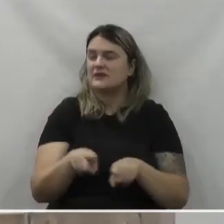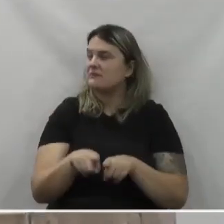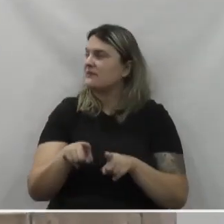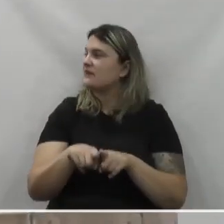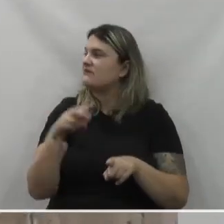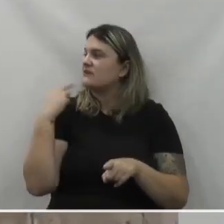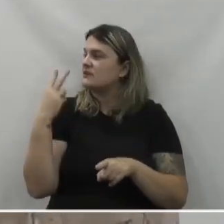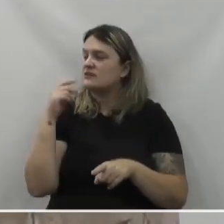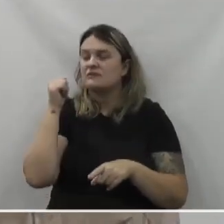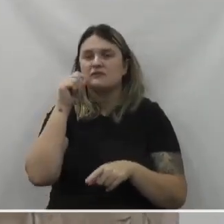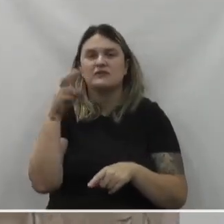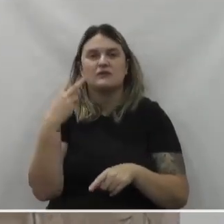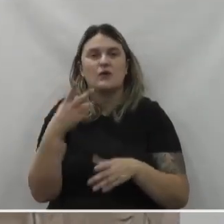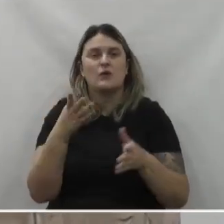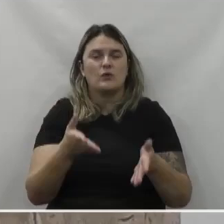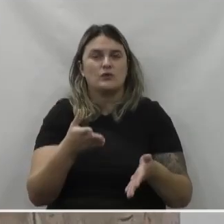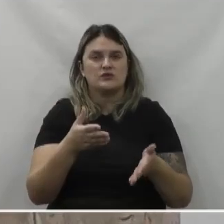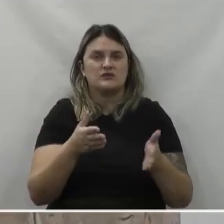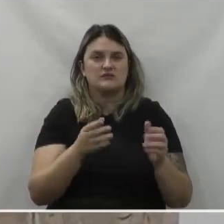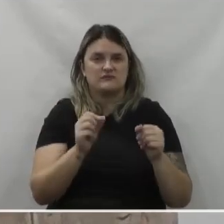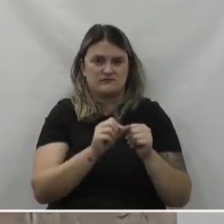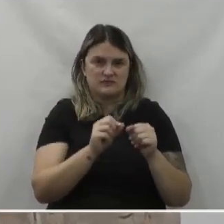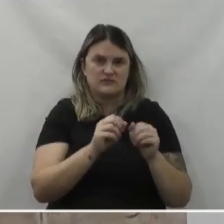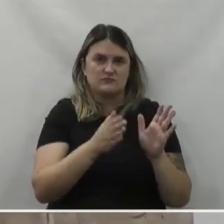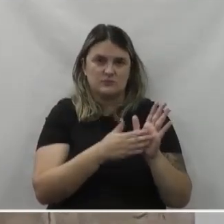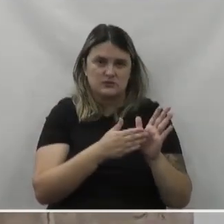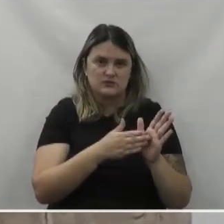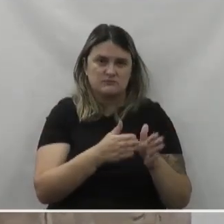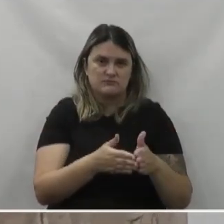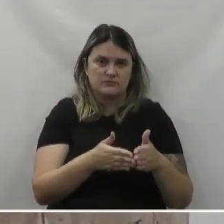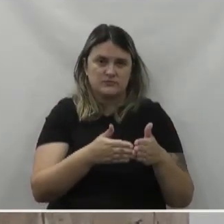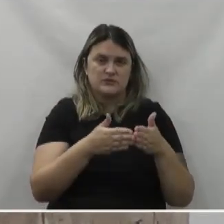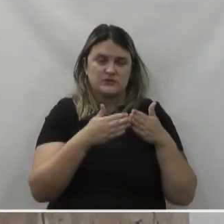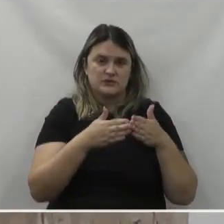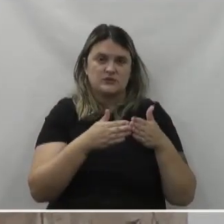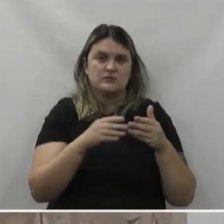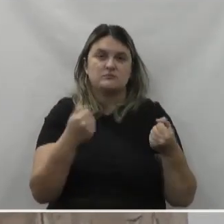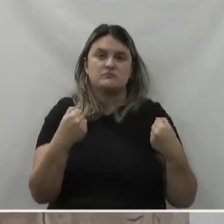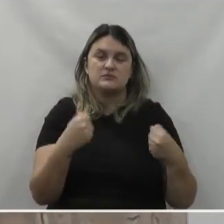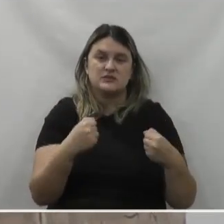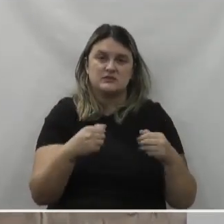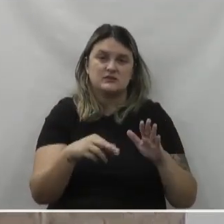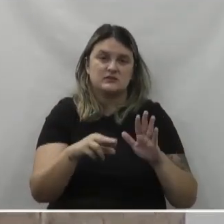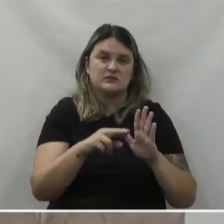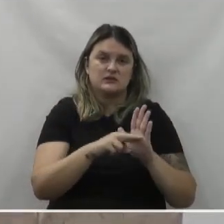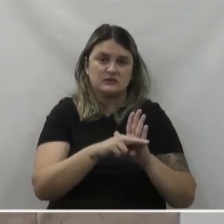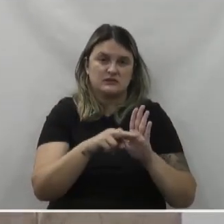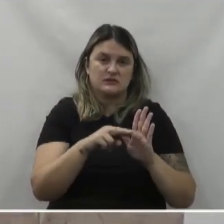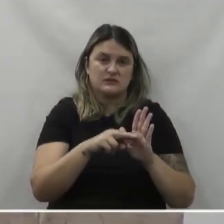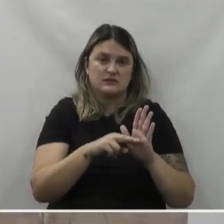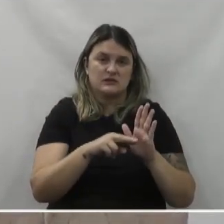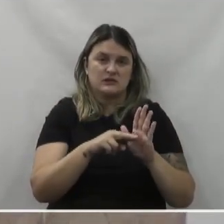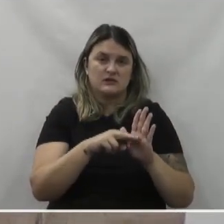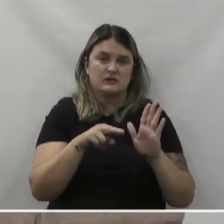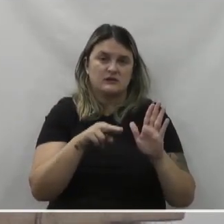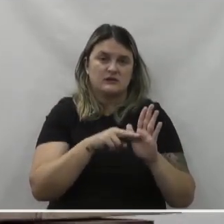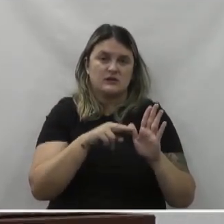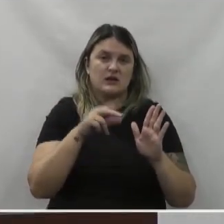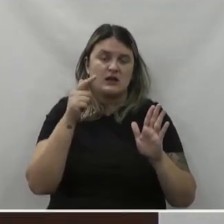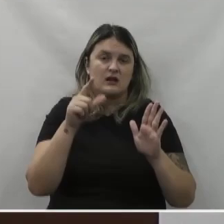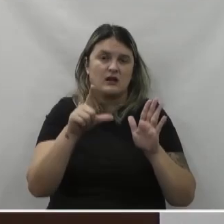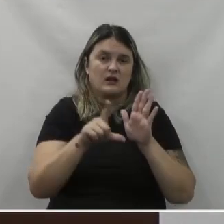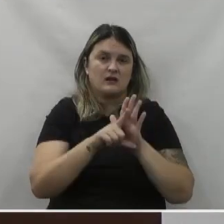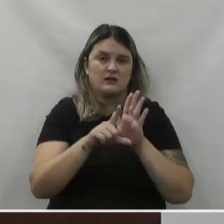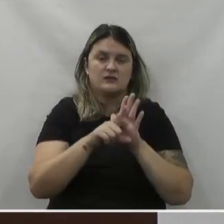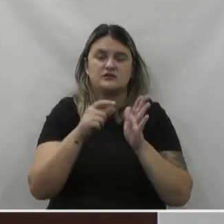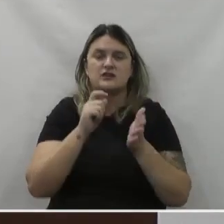colegas. Eu hoje entro com esse requerimento solicitando a regulamentação da lei. Assinamos com os demais